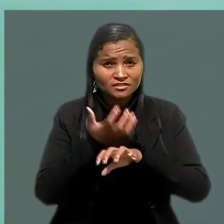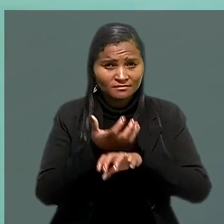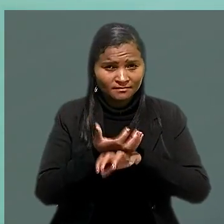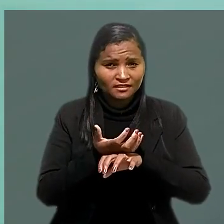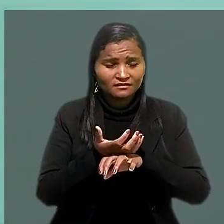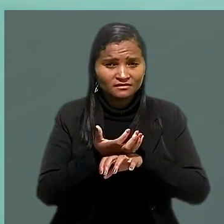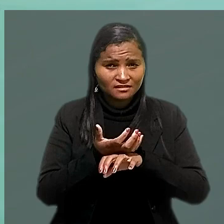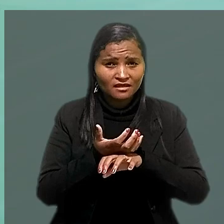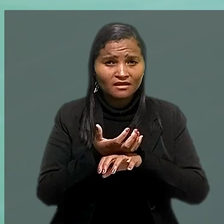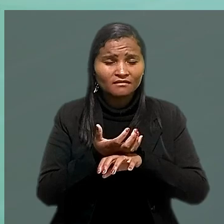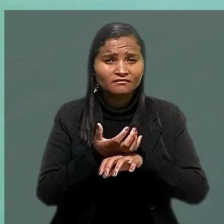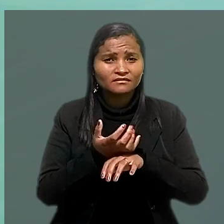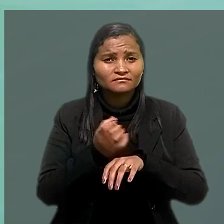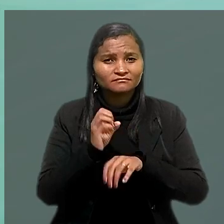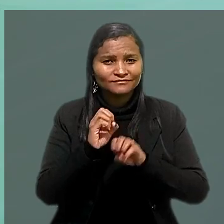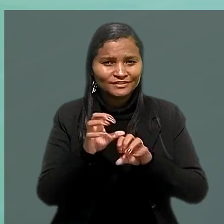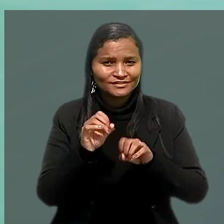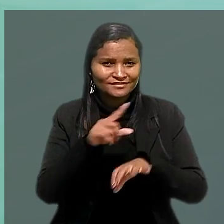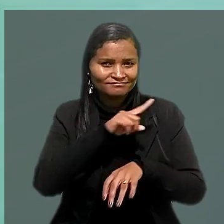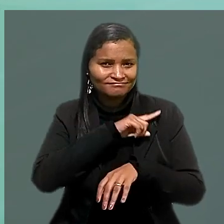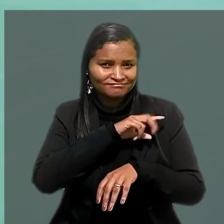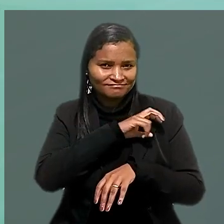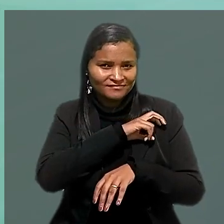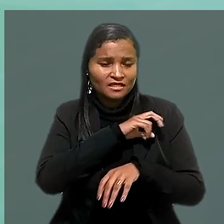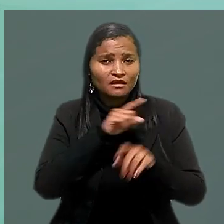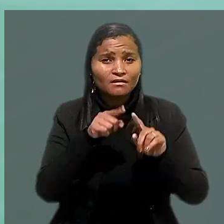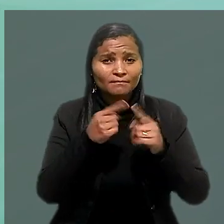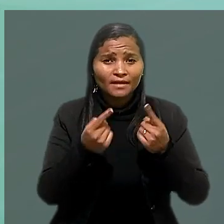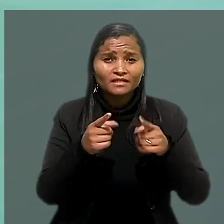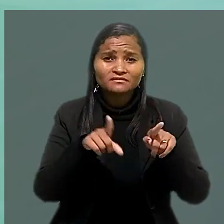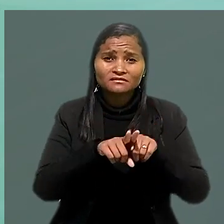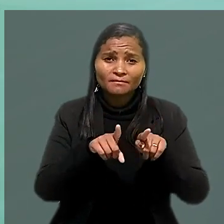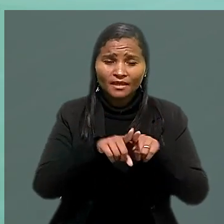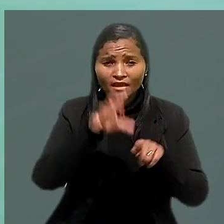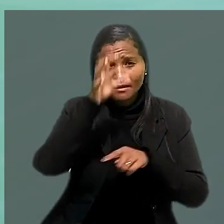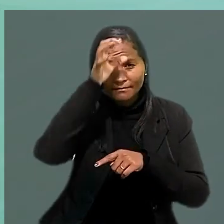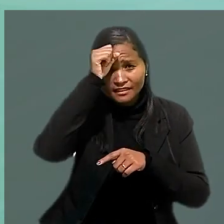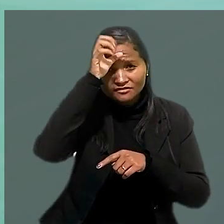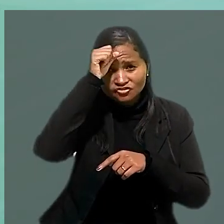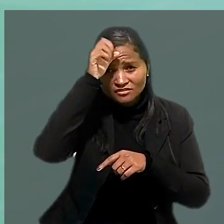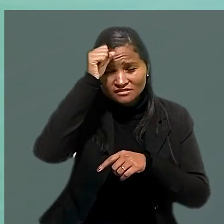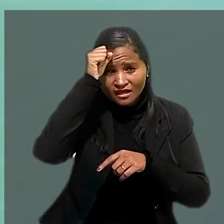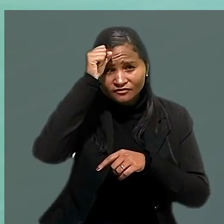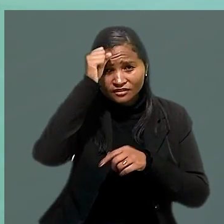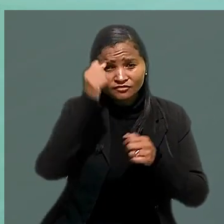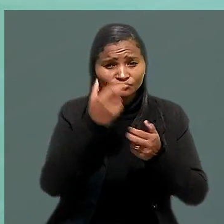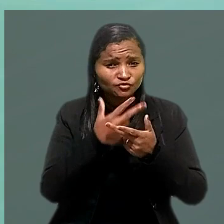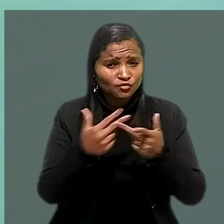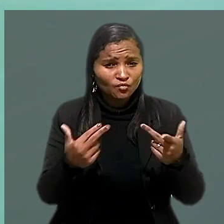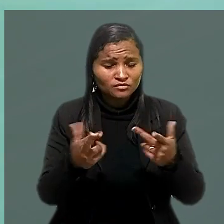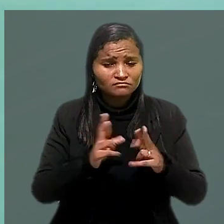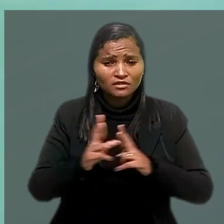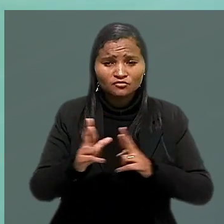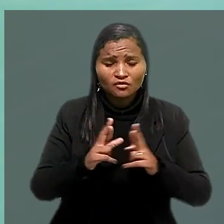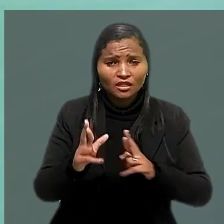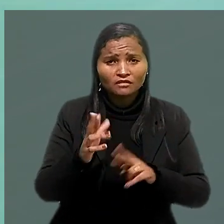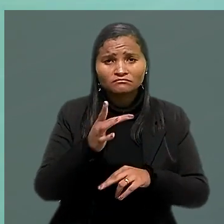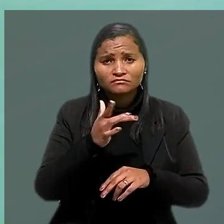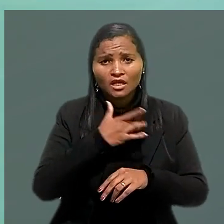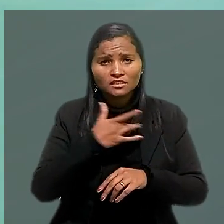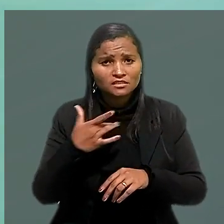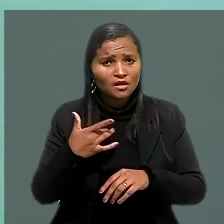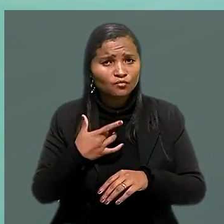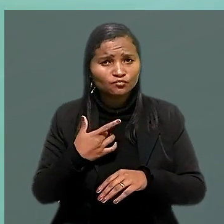das matérias efetivas do ensino fundamental, mas também para o aprendizado de coisas relacionadas como